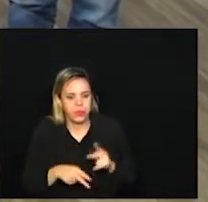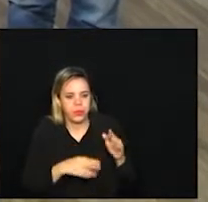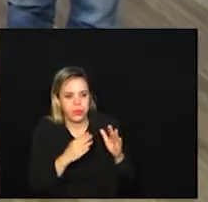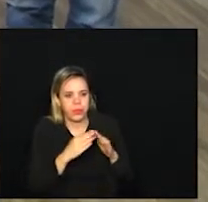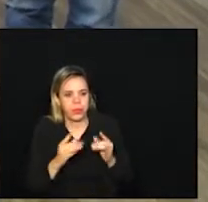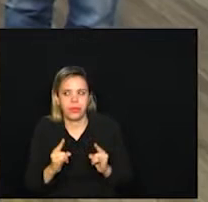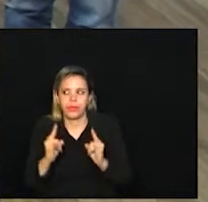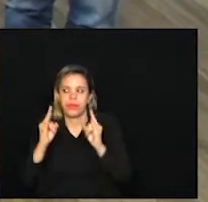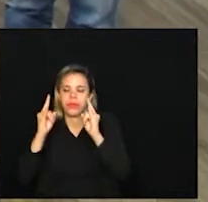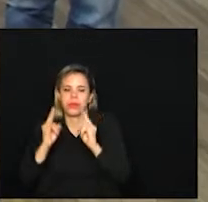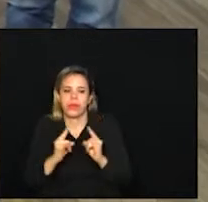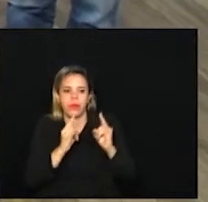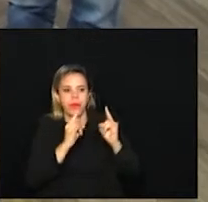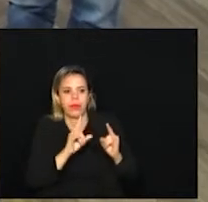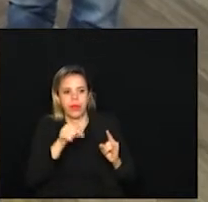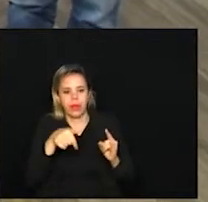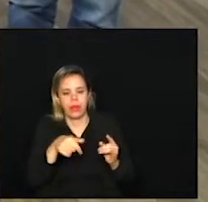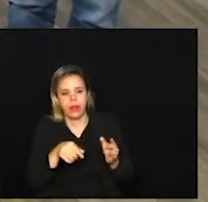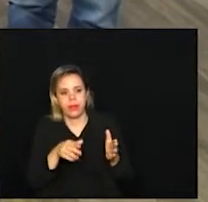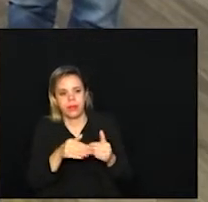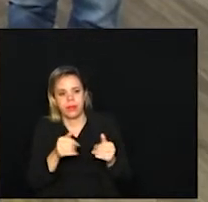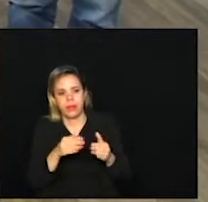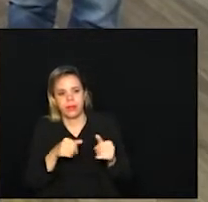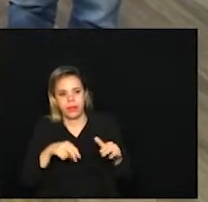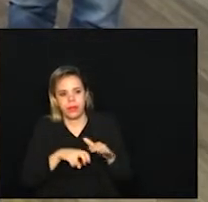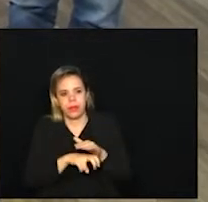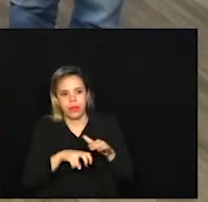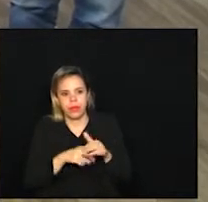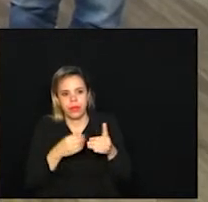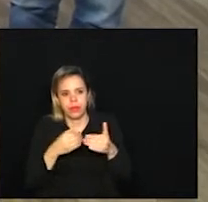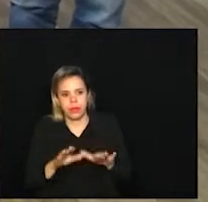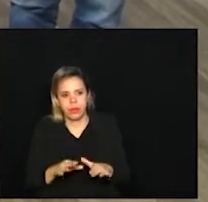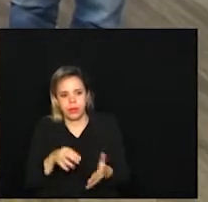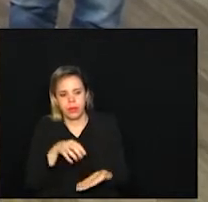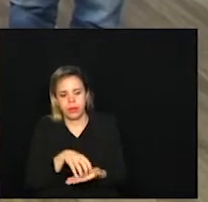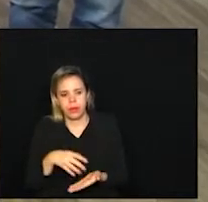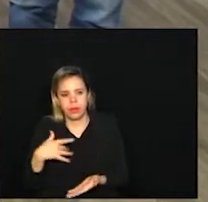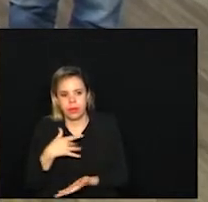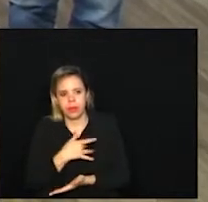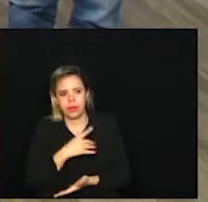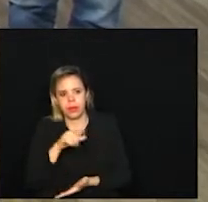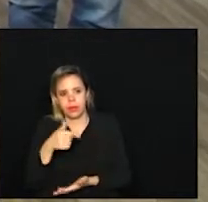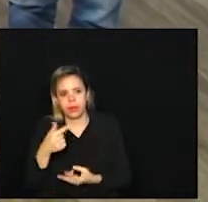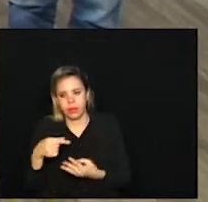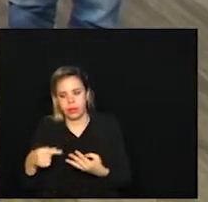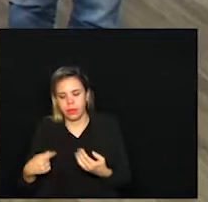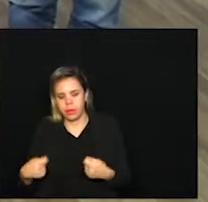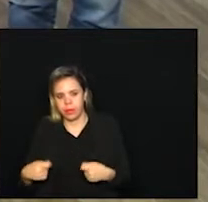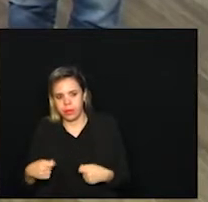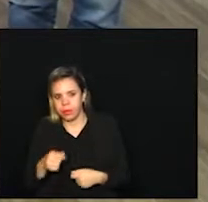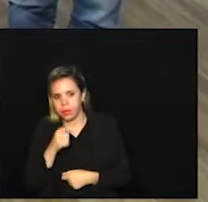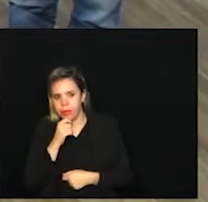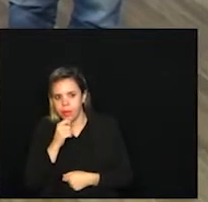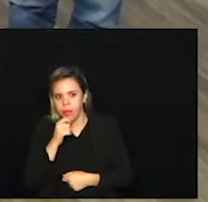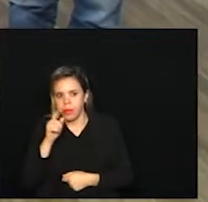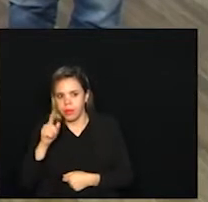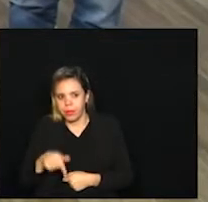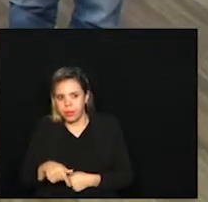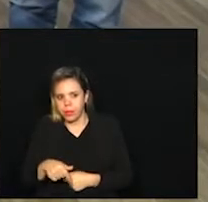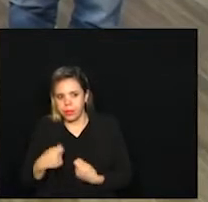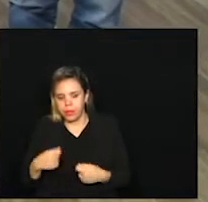moraram ali e depois que foi atrás de creche atrás de Centro de Saúde e outras demandas que ainda